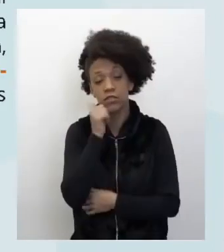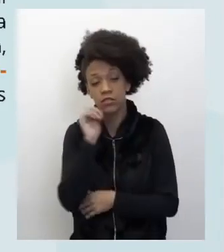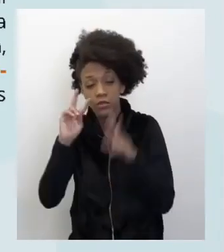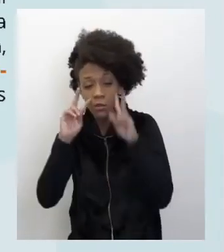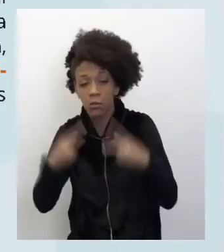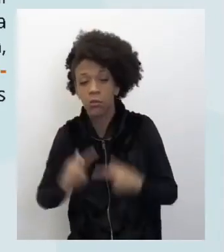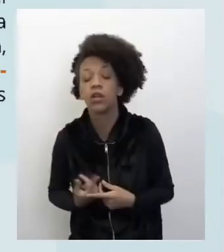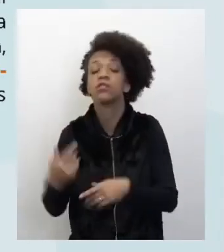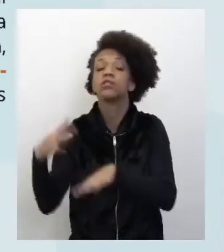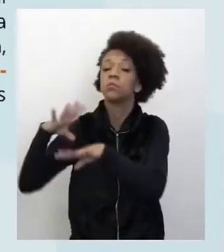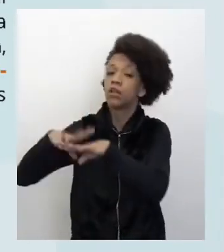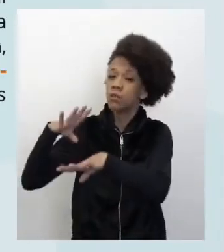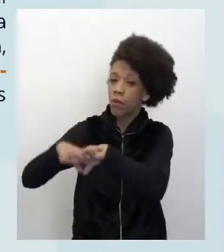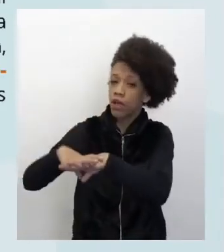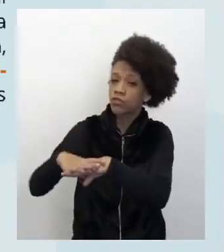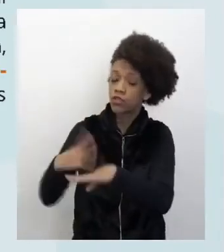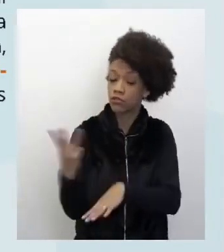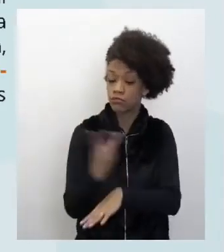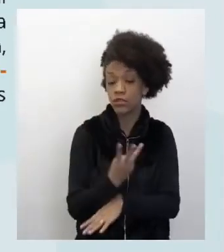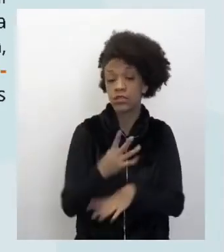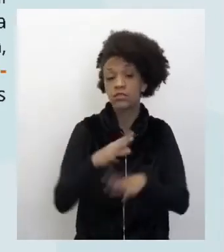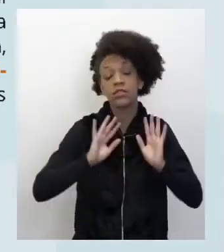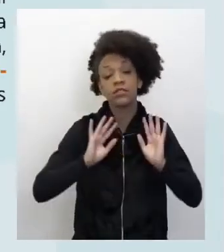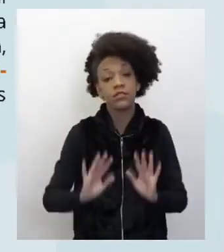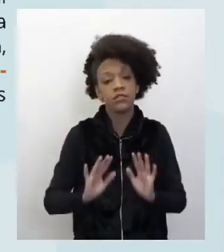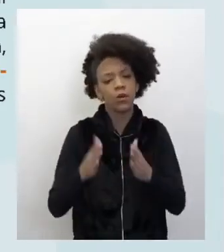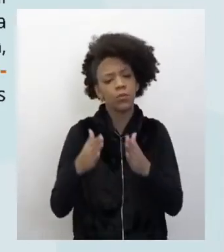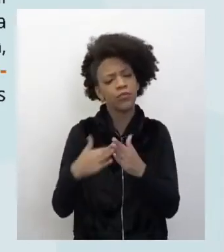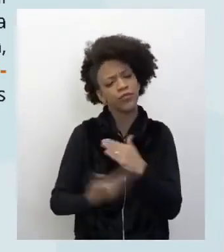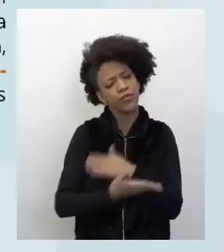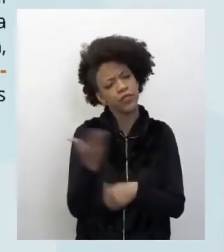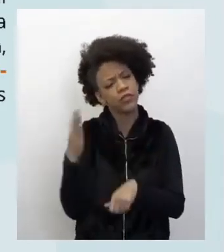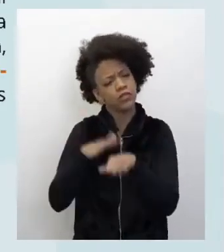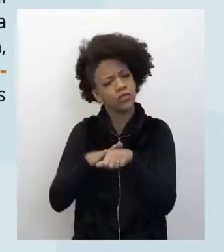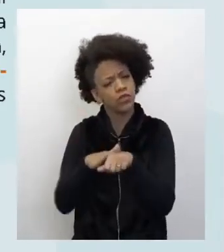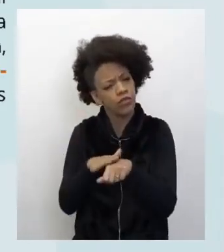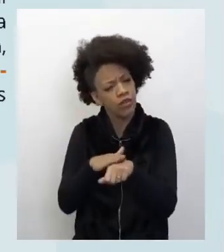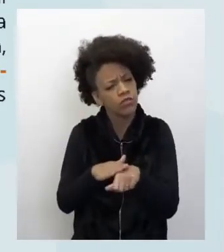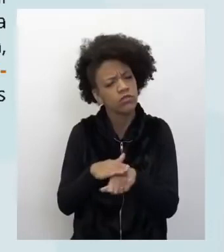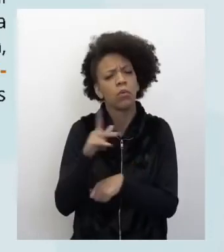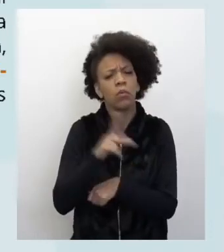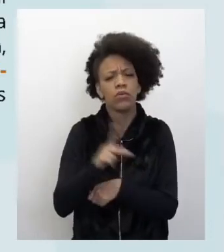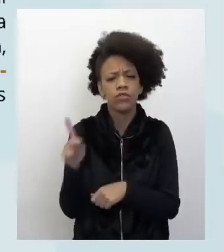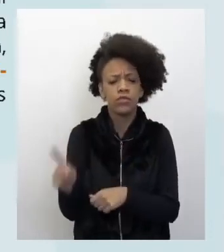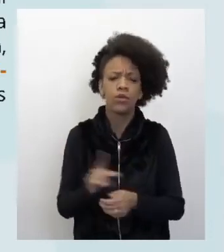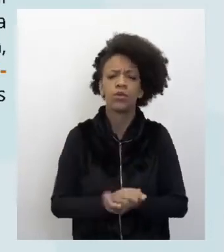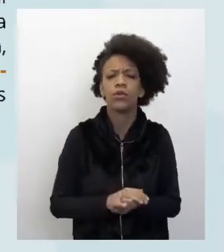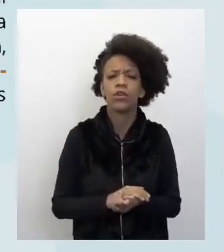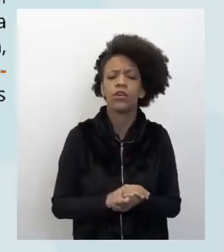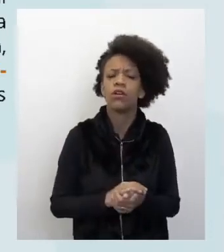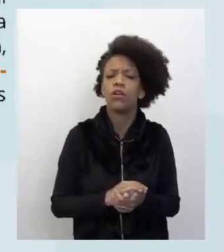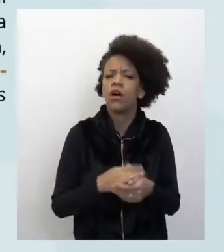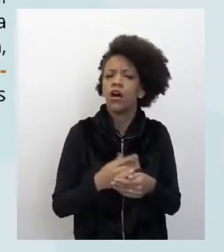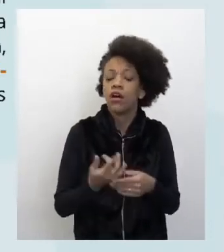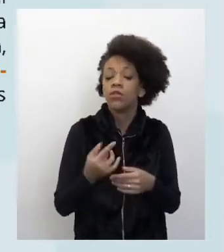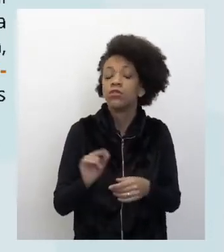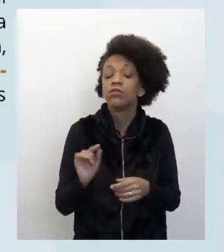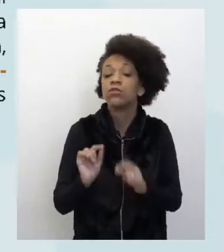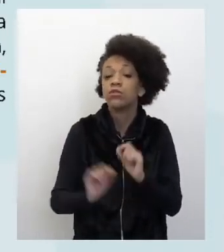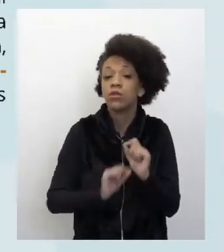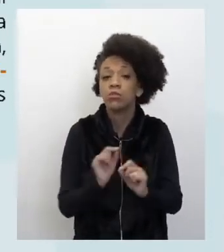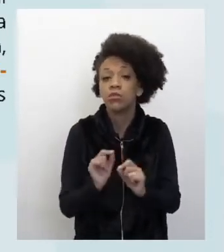matemática. Então, você, né, por favor, converse com seus professores, conversem com eles sobre a questão